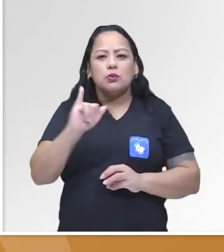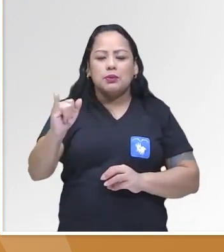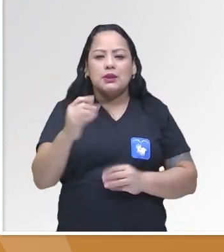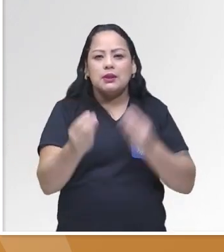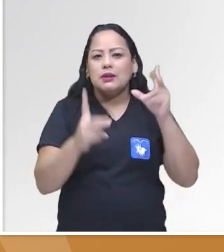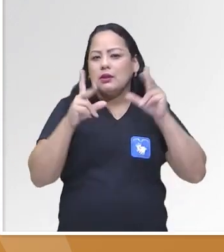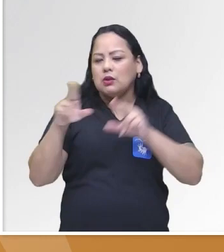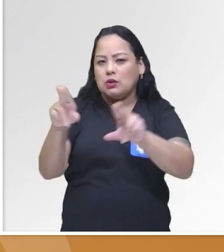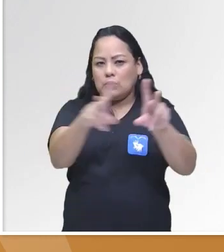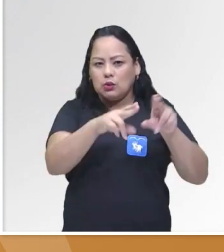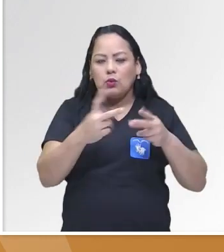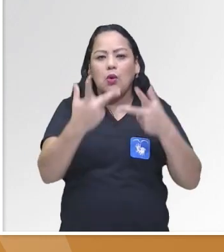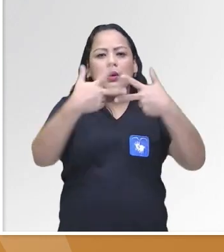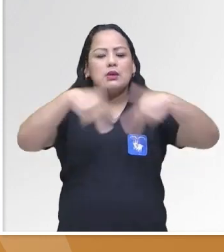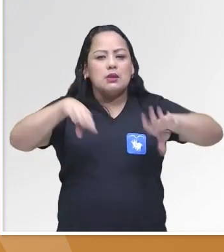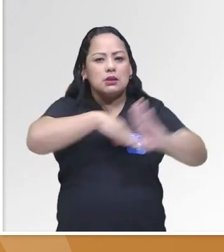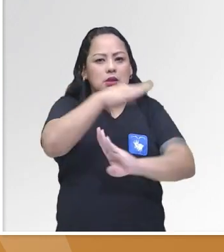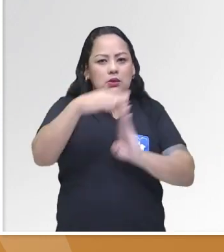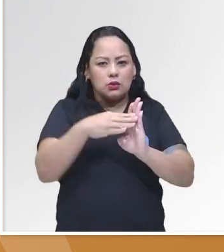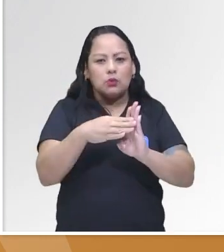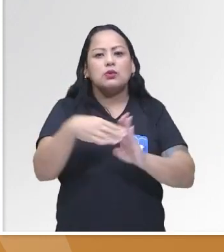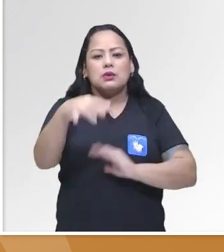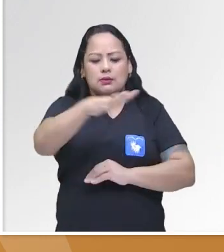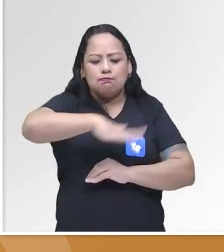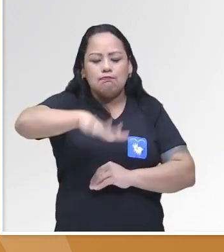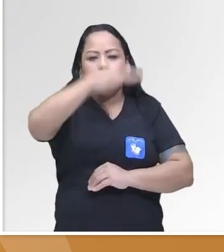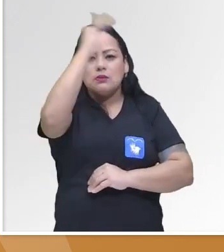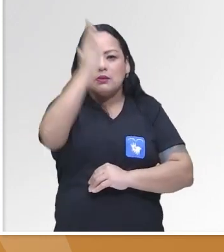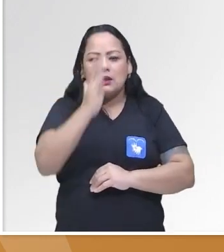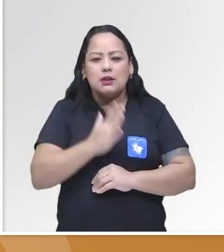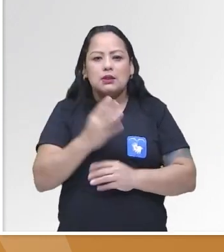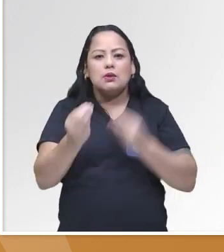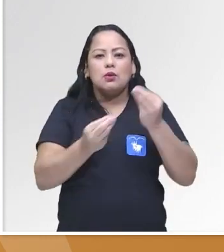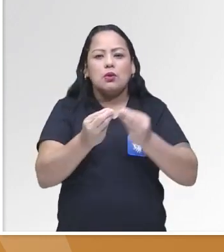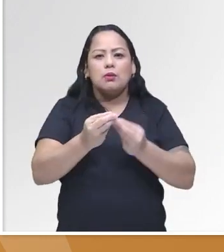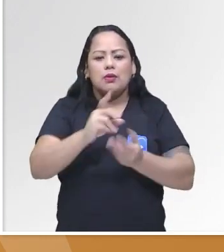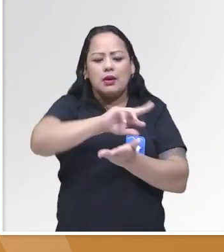como todas as etnias indígenas no território brasileiro, são